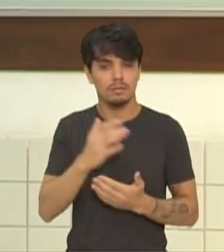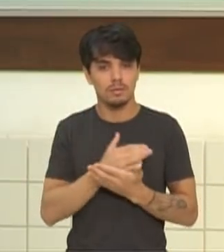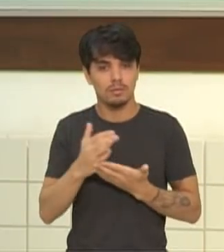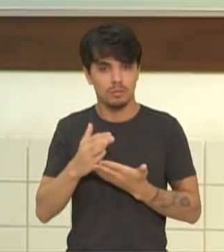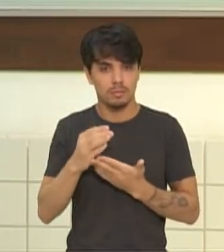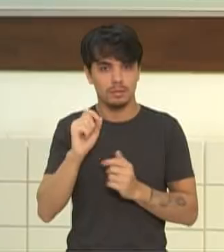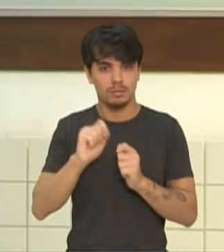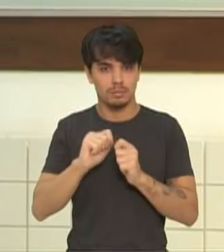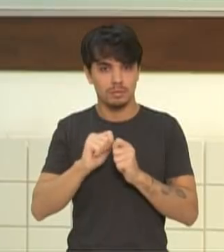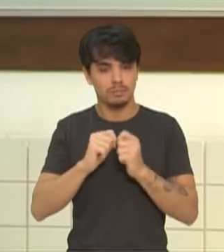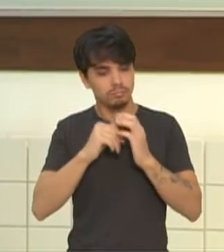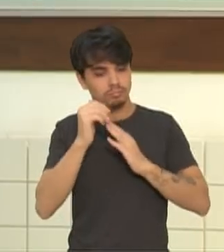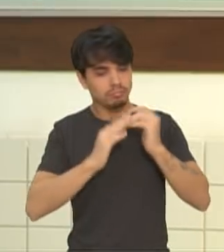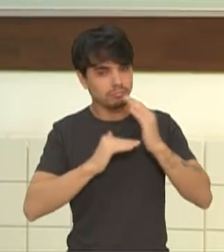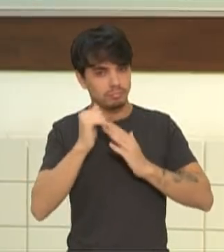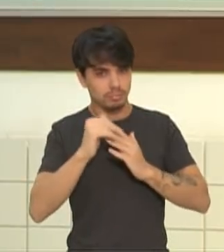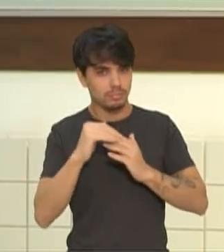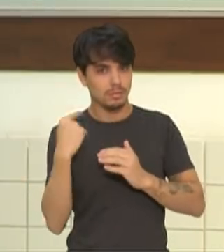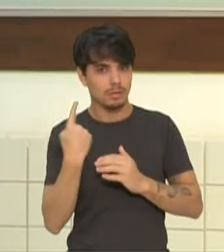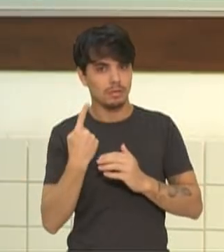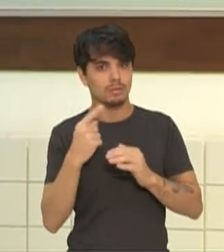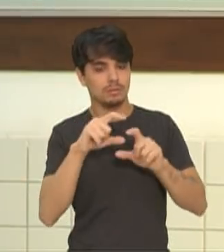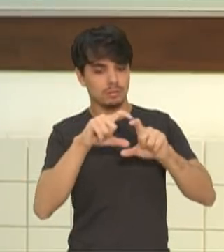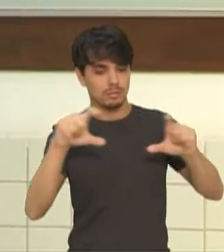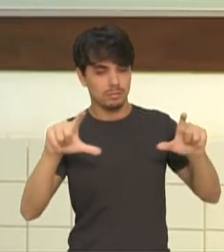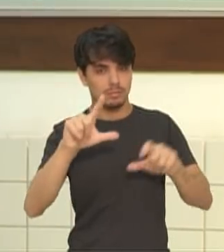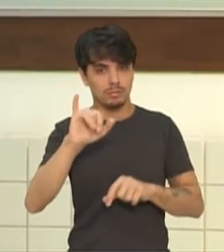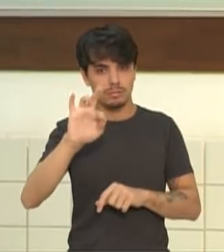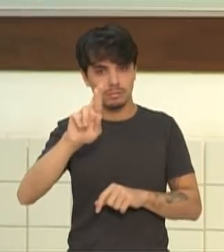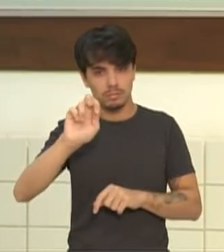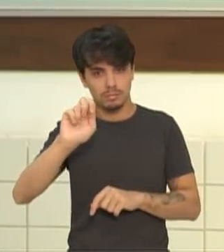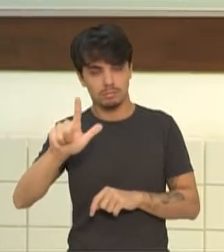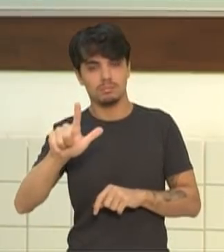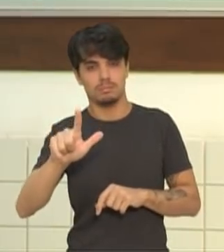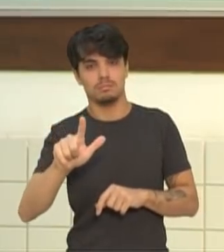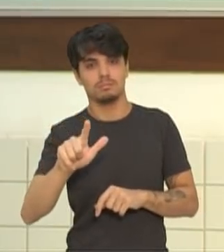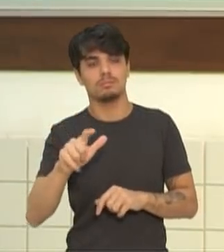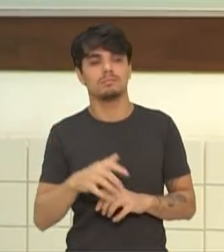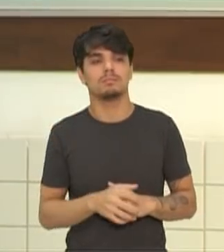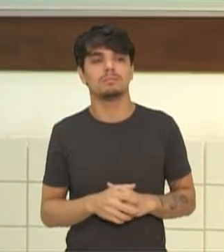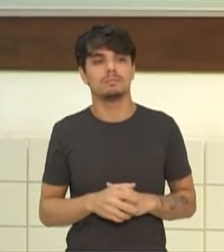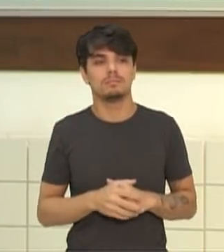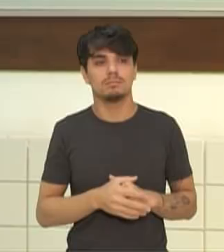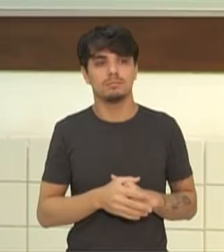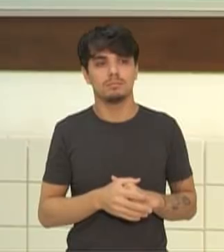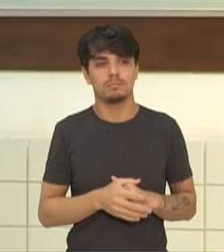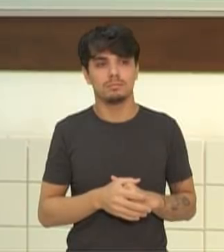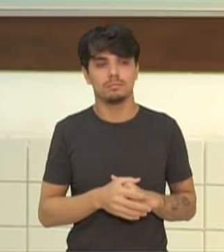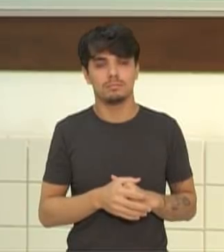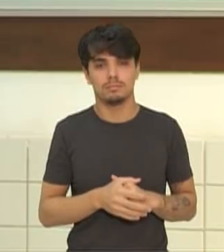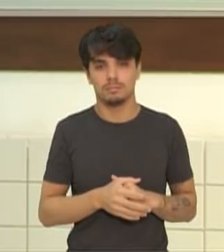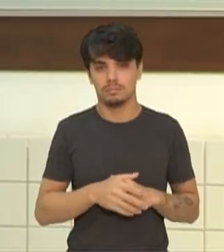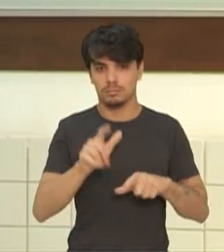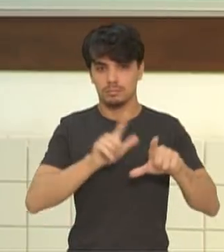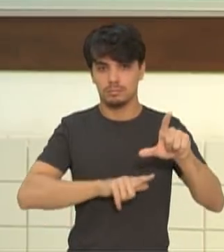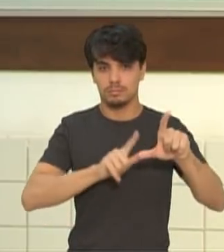a montar a nossa equação literal e resolver, tá bom? Então, determine. Letra